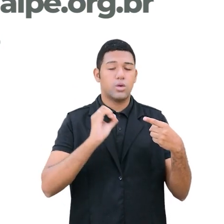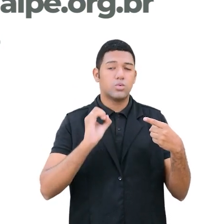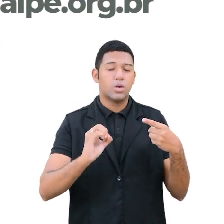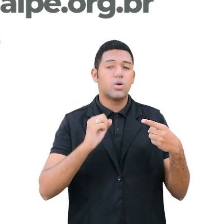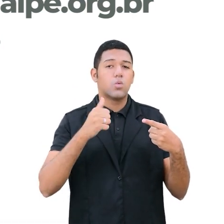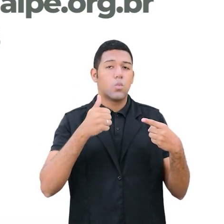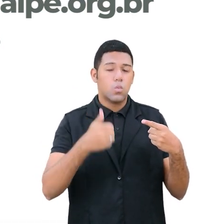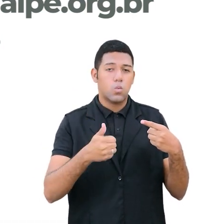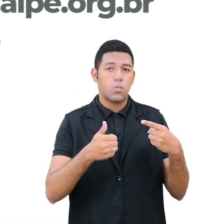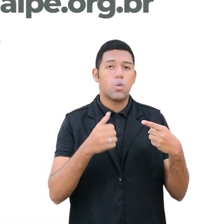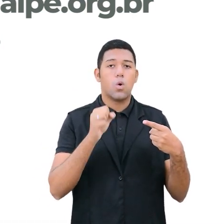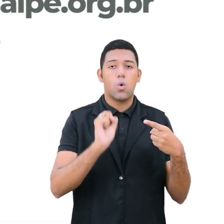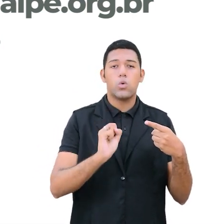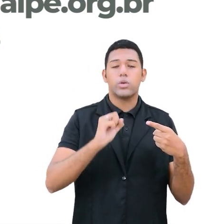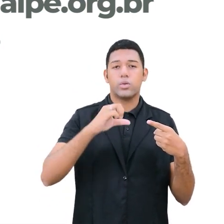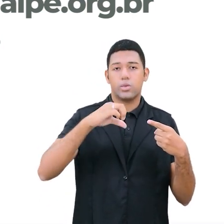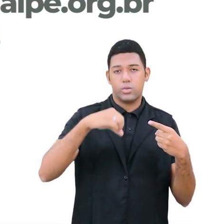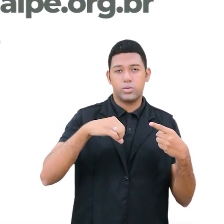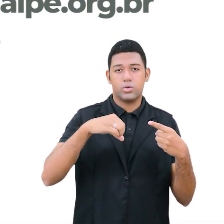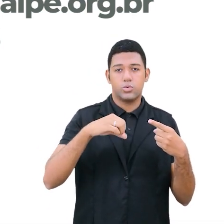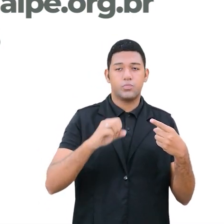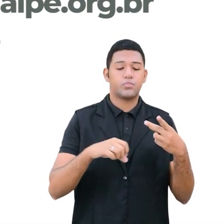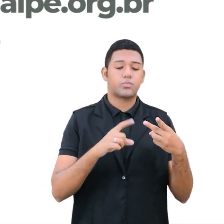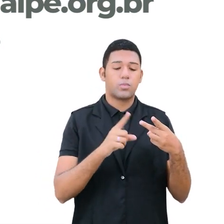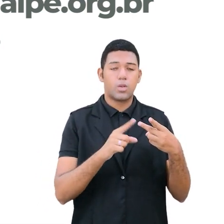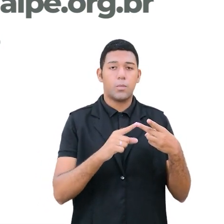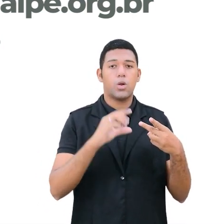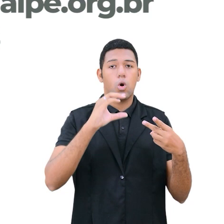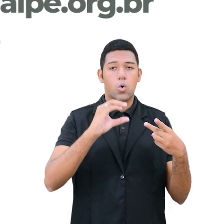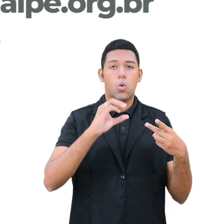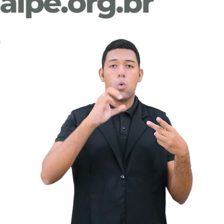001 86 e-mail